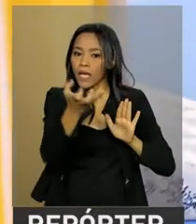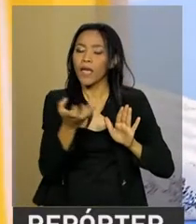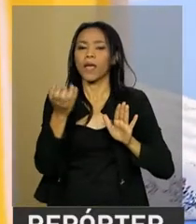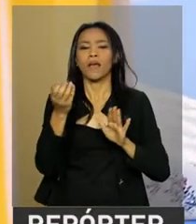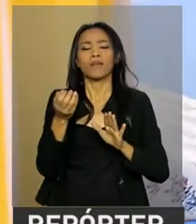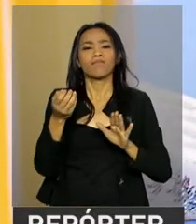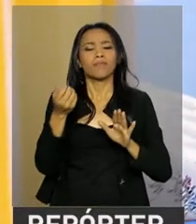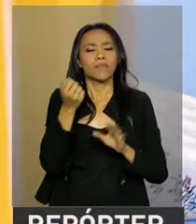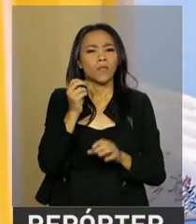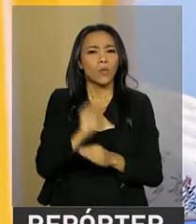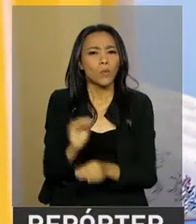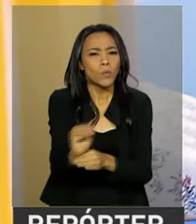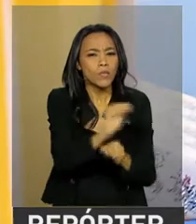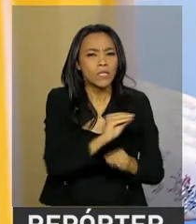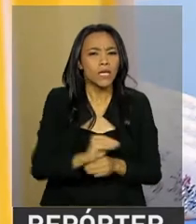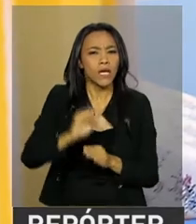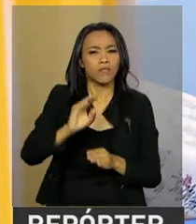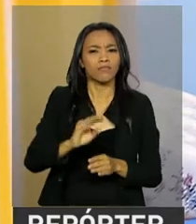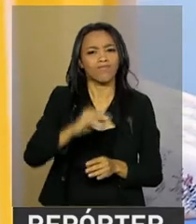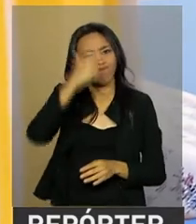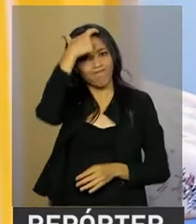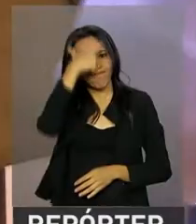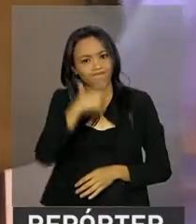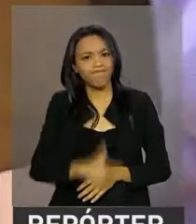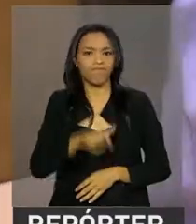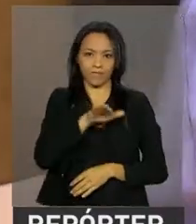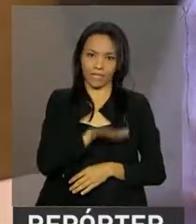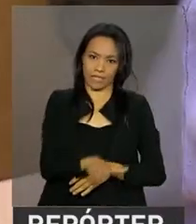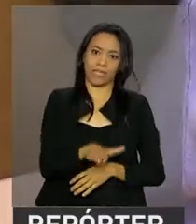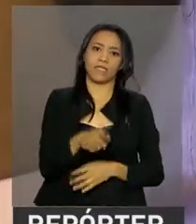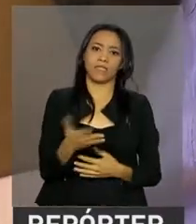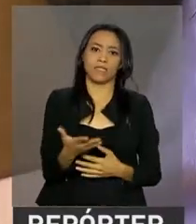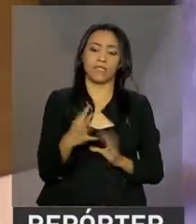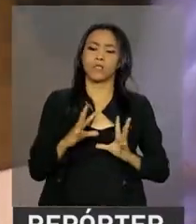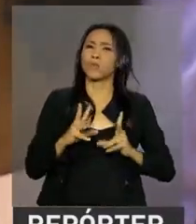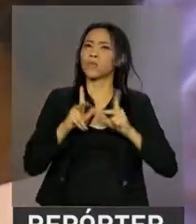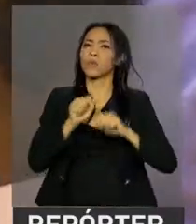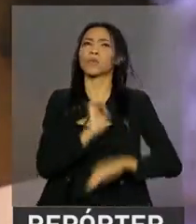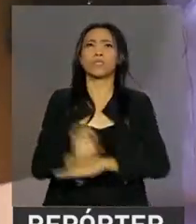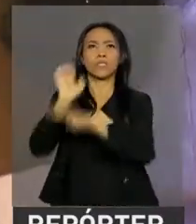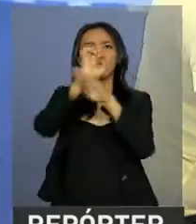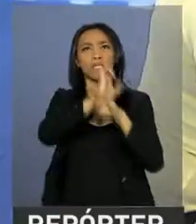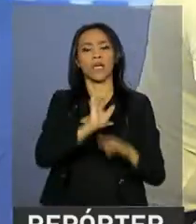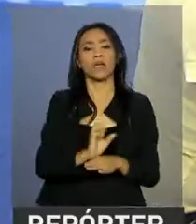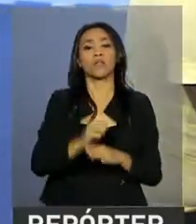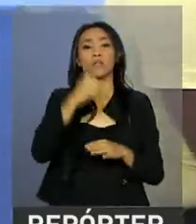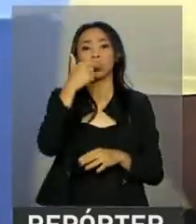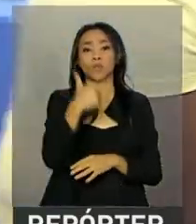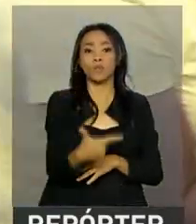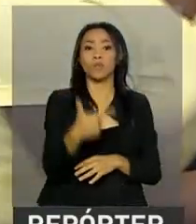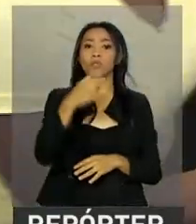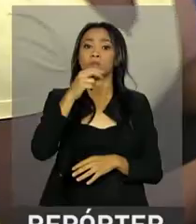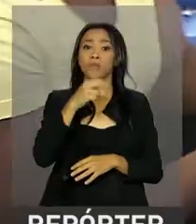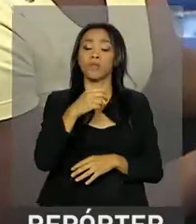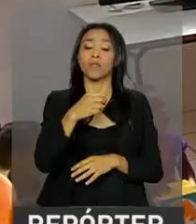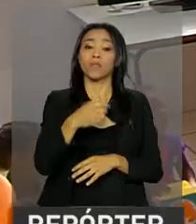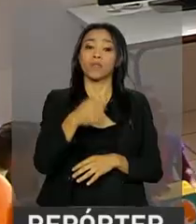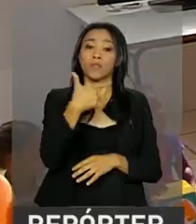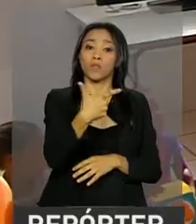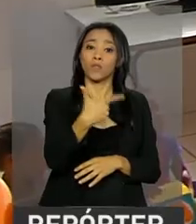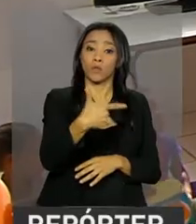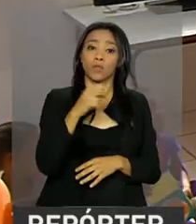eo cuidado integral com a primeira infância todos os estados e 2547 municípios